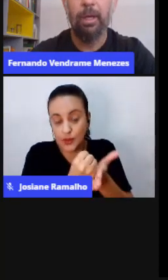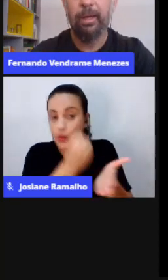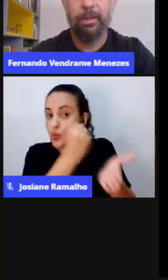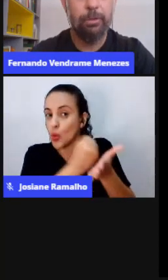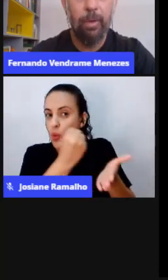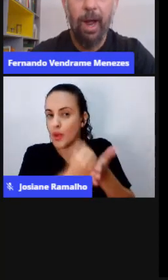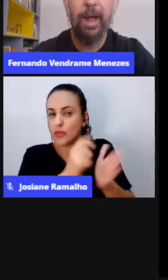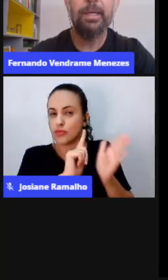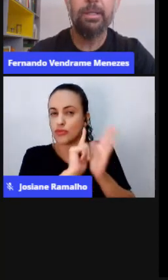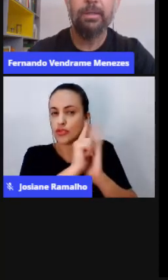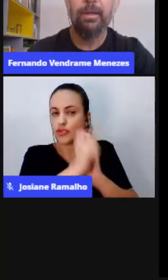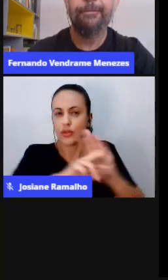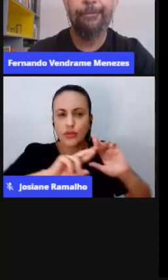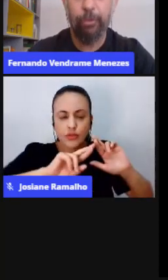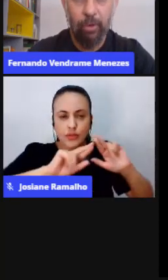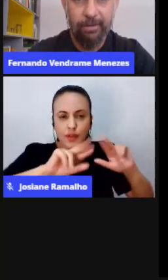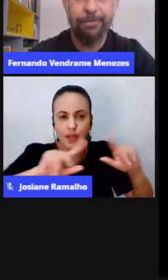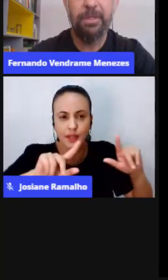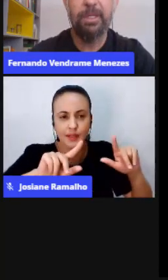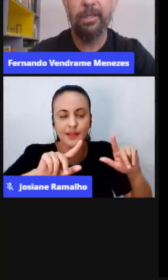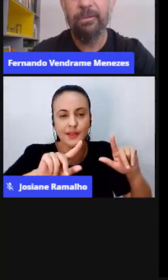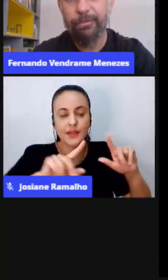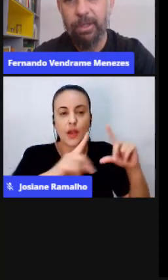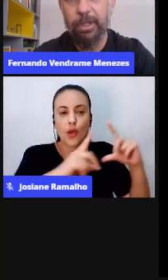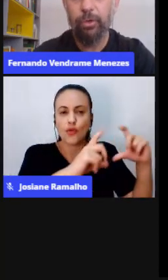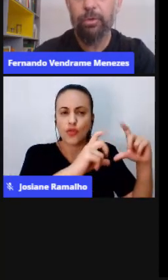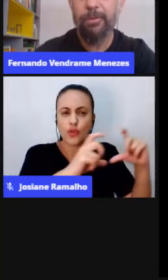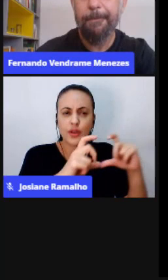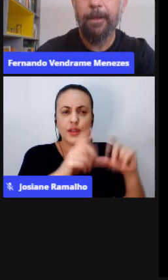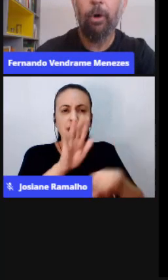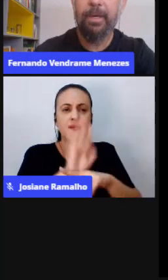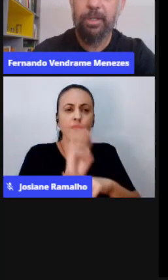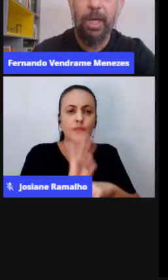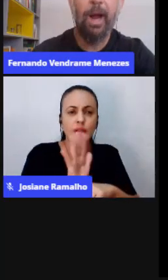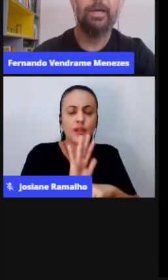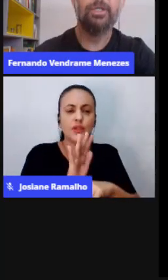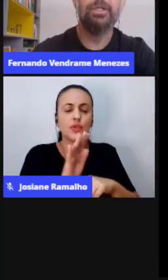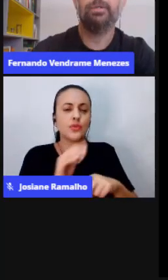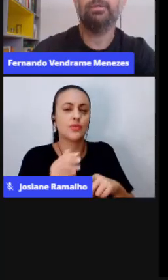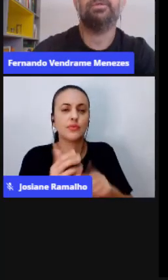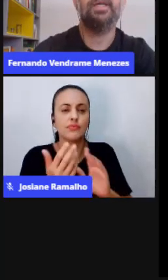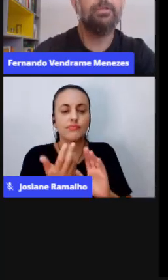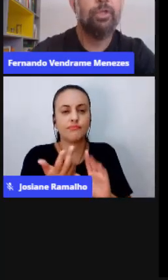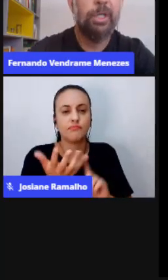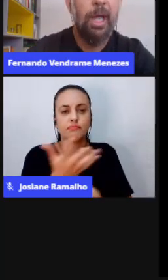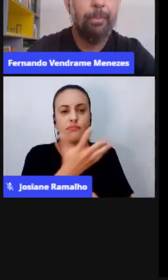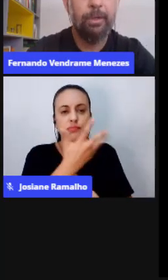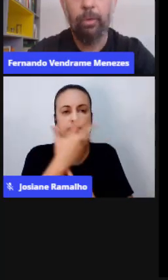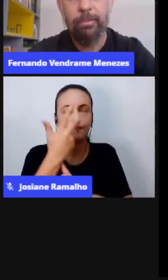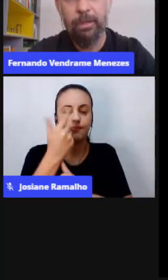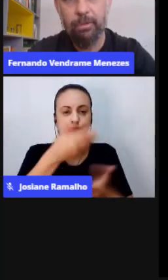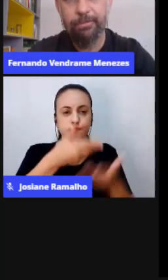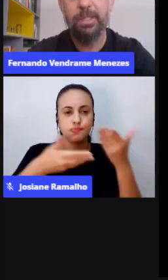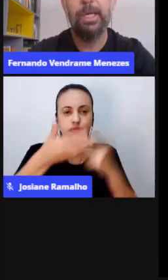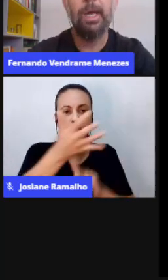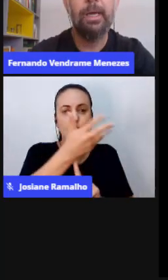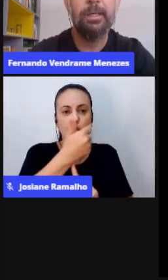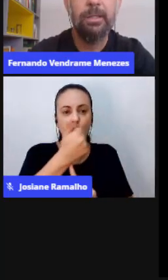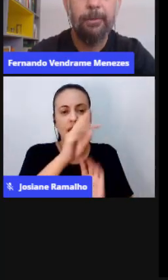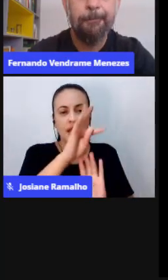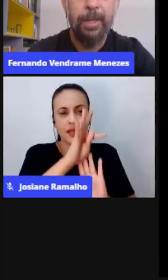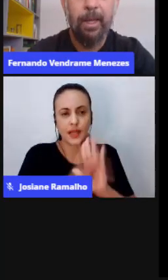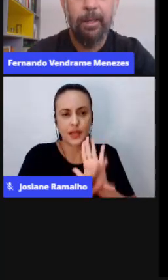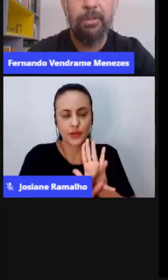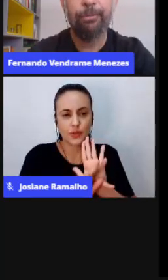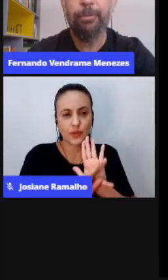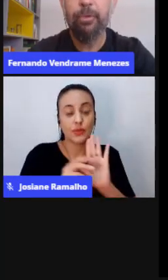gêneros, textuais, fotografias, vídeos, obras de arte, textos de época, documentos